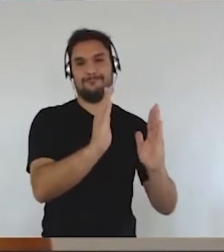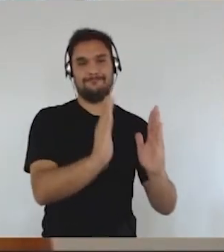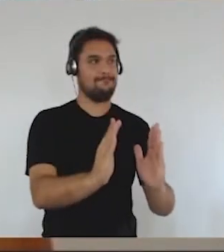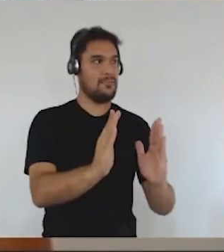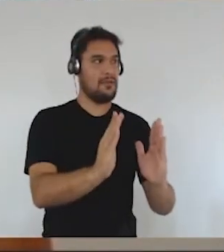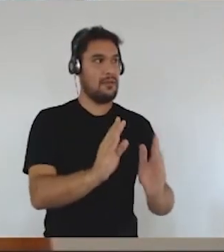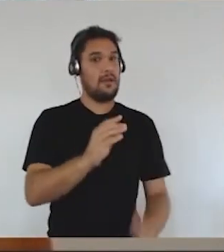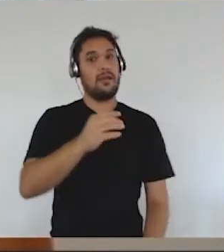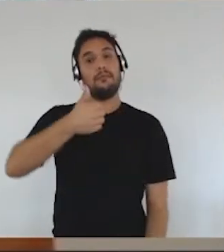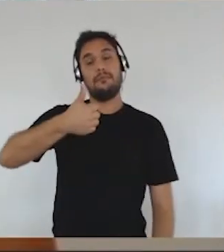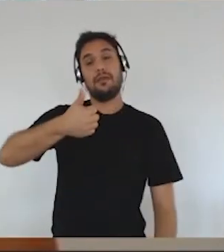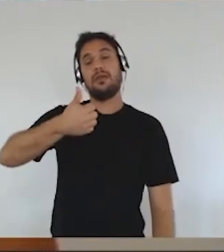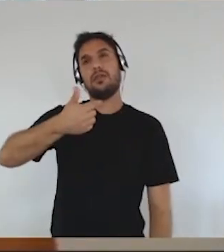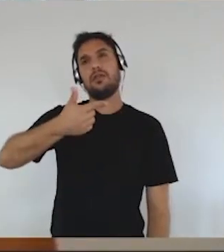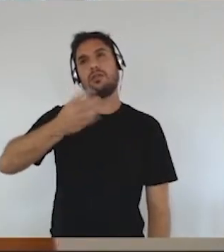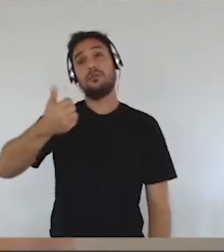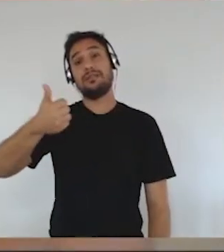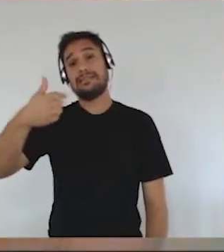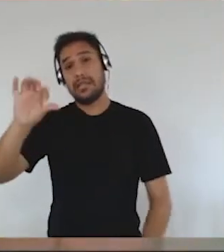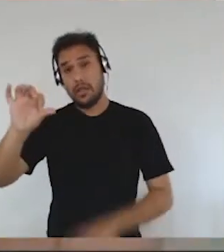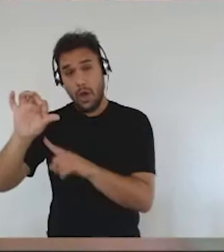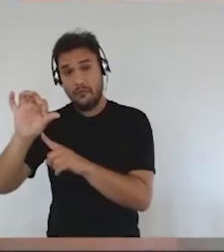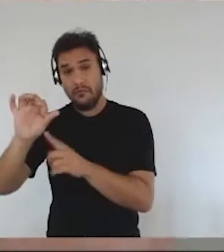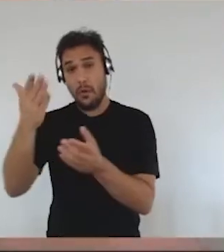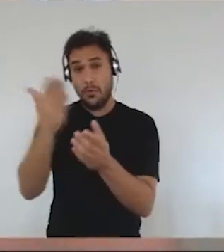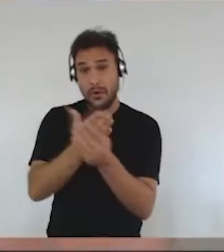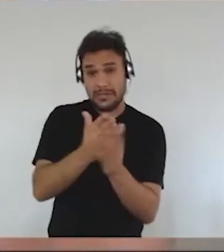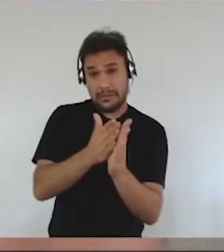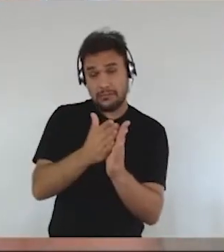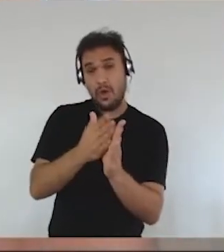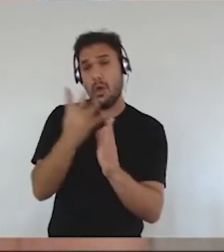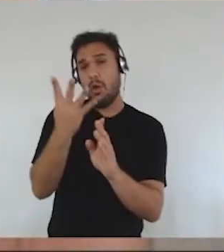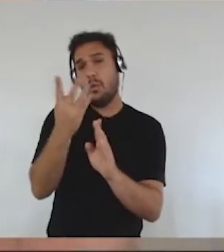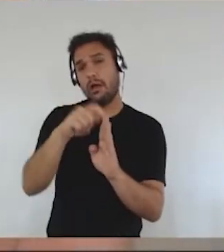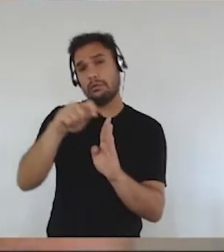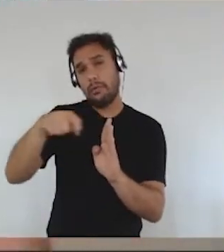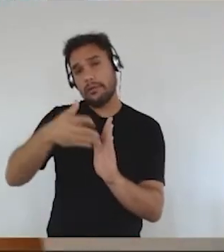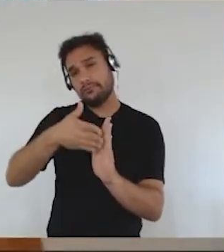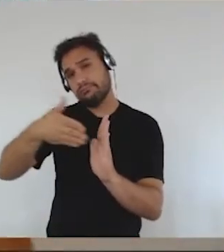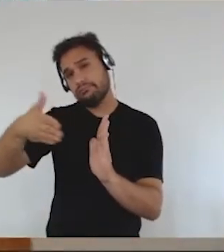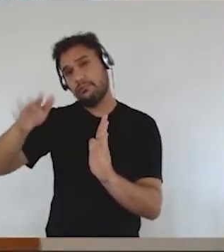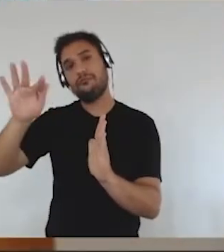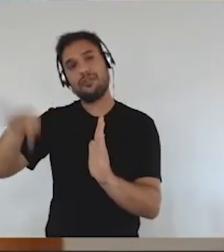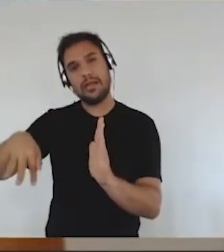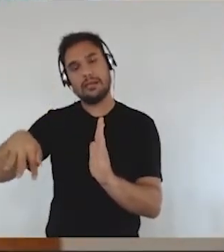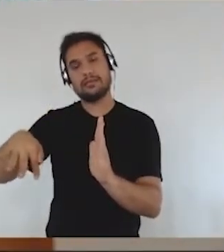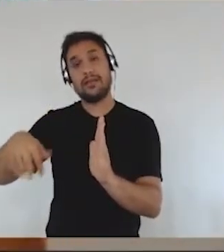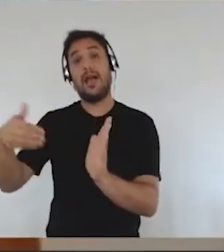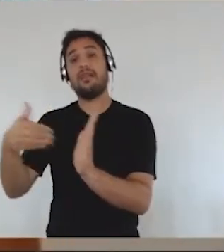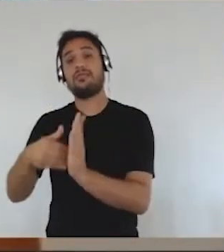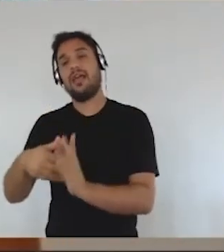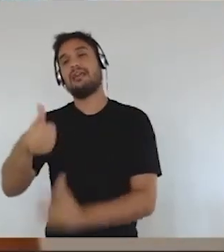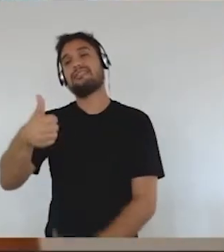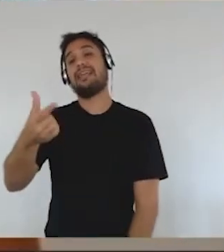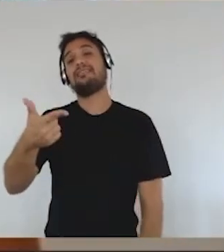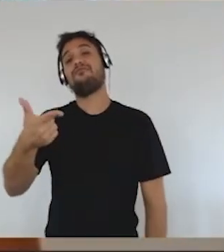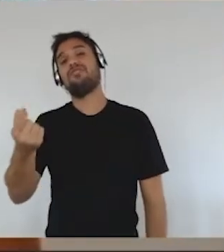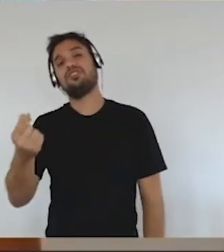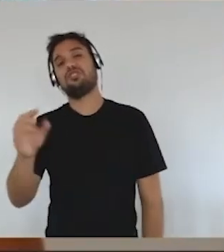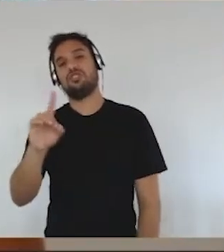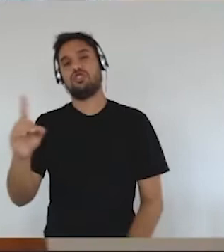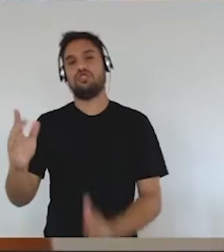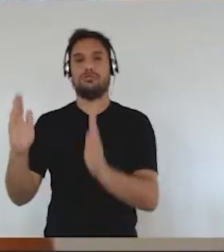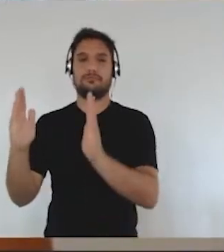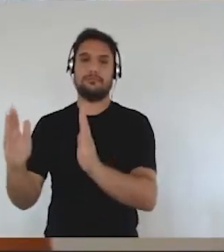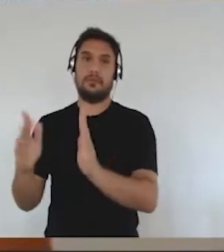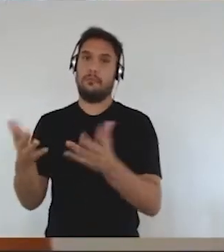de 2019, era ele findar em 4 meses, ou seja, em até 120 dias. O